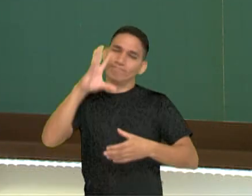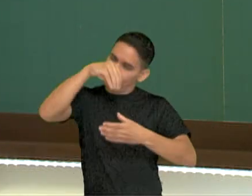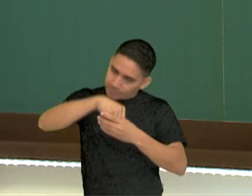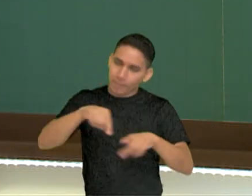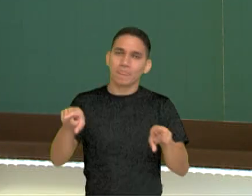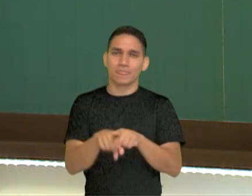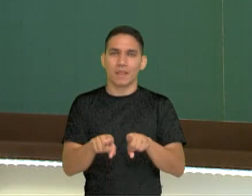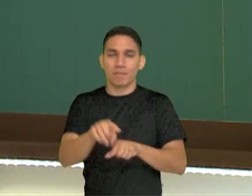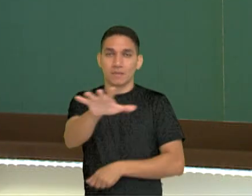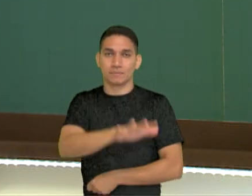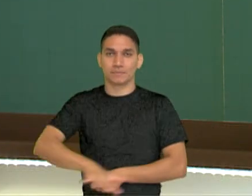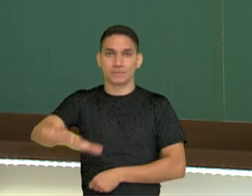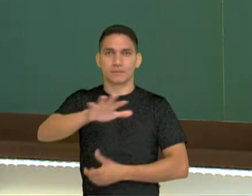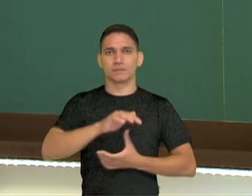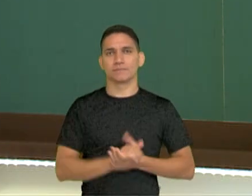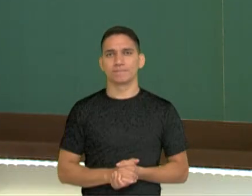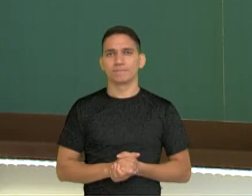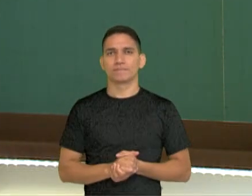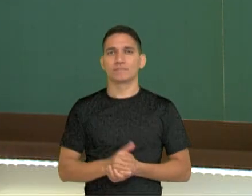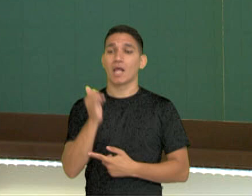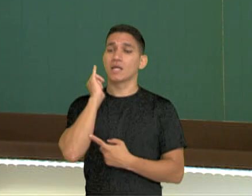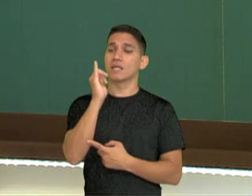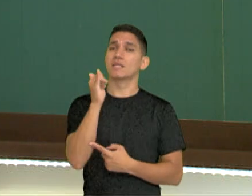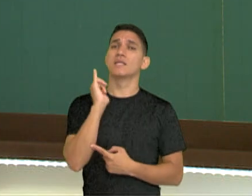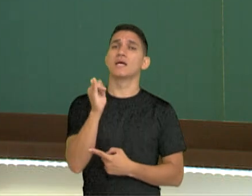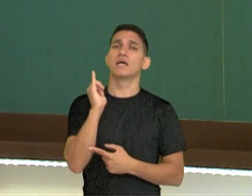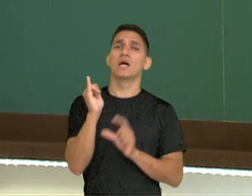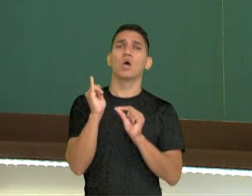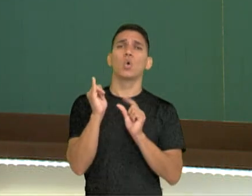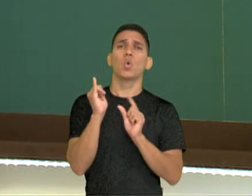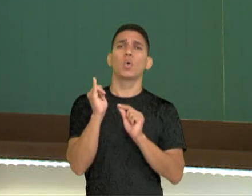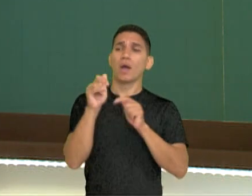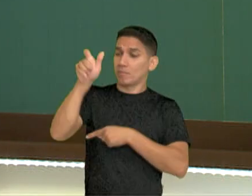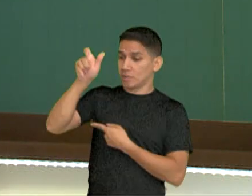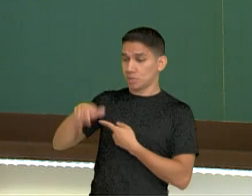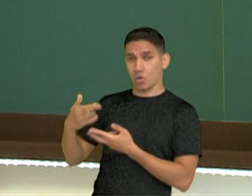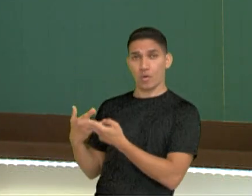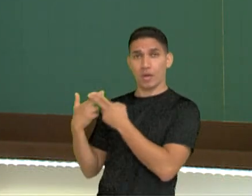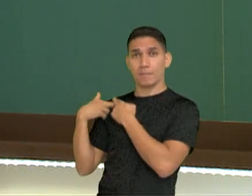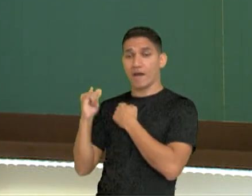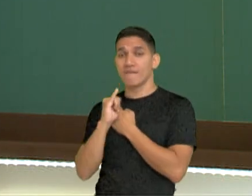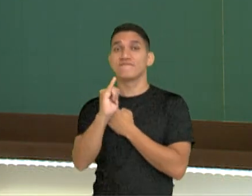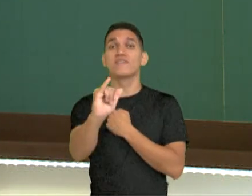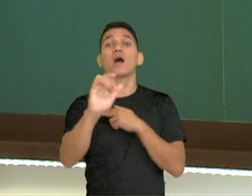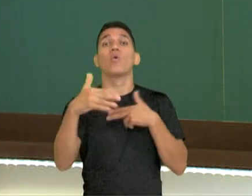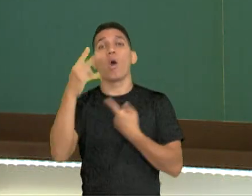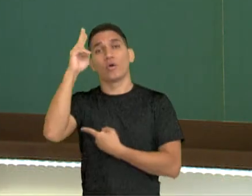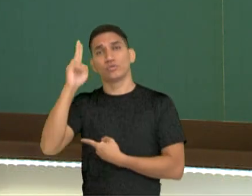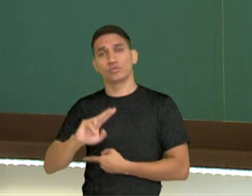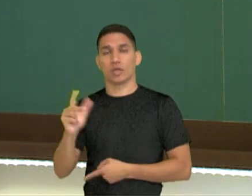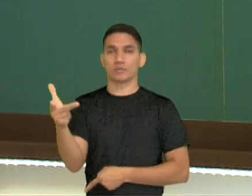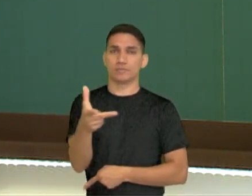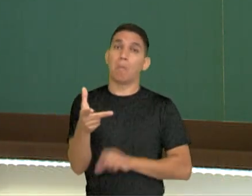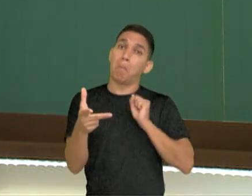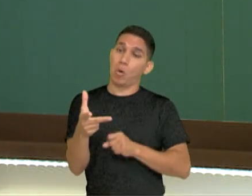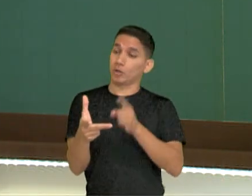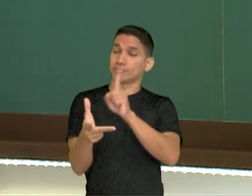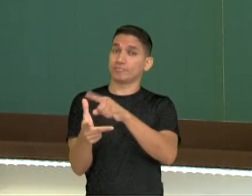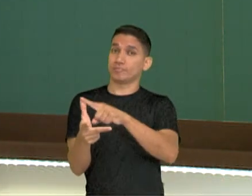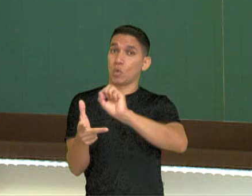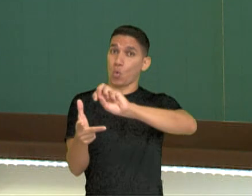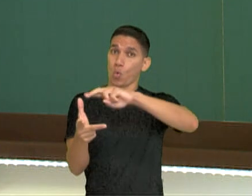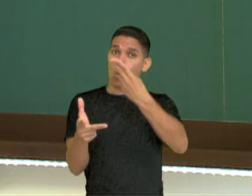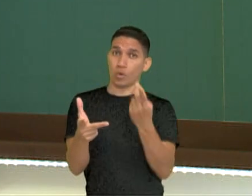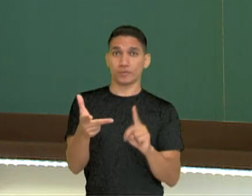questão do espaço. Narrador, né, é quem conta a história. Ele pode ser em primeira pessoa ou em